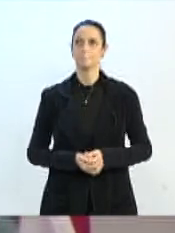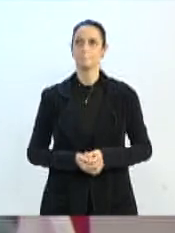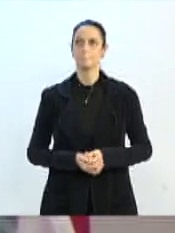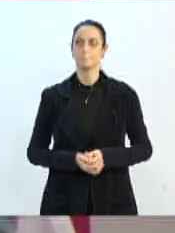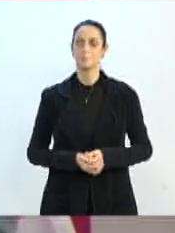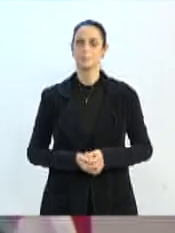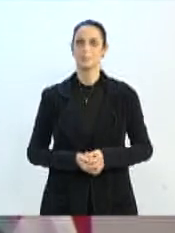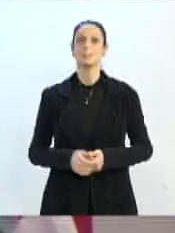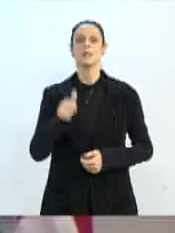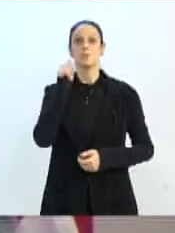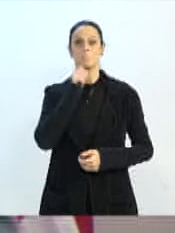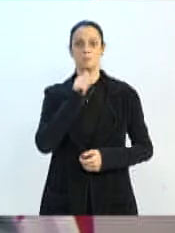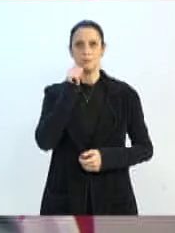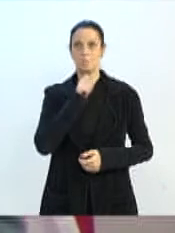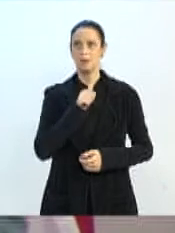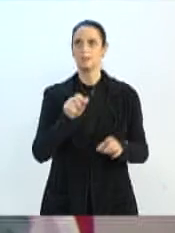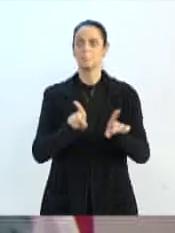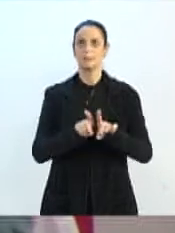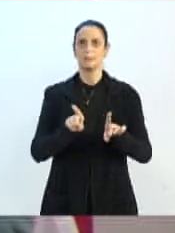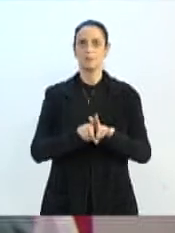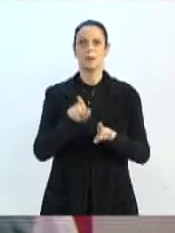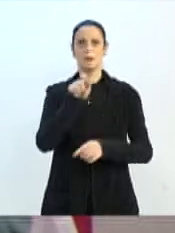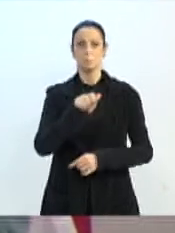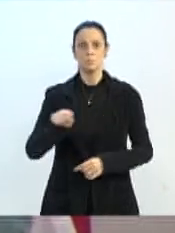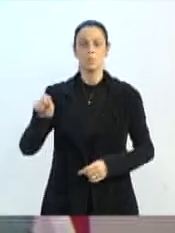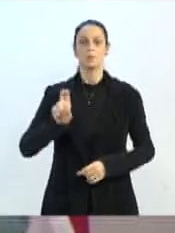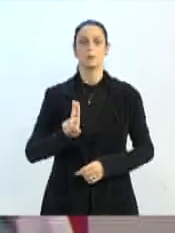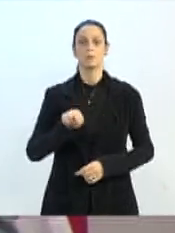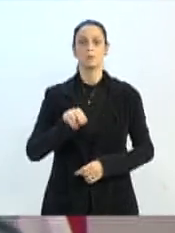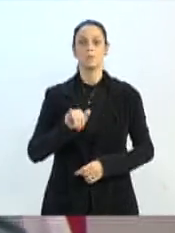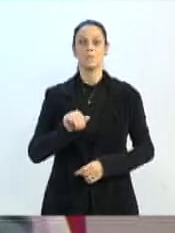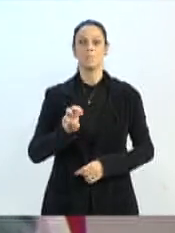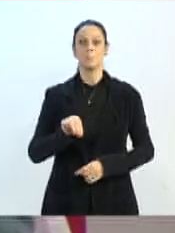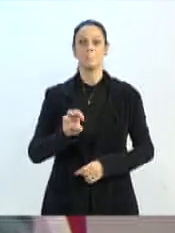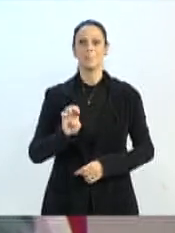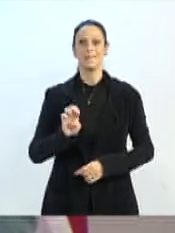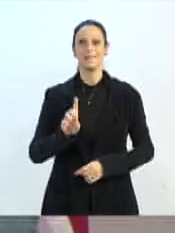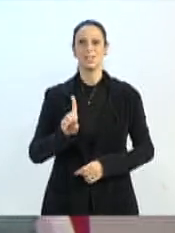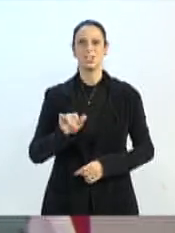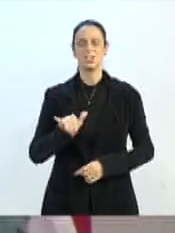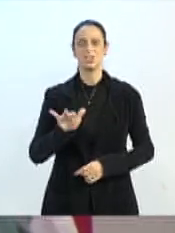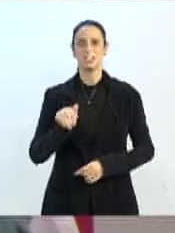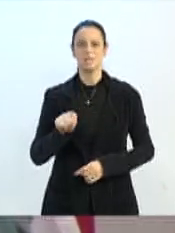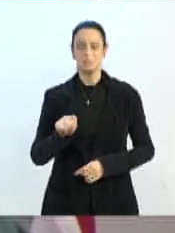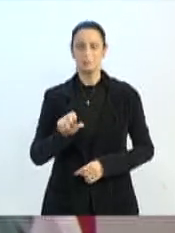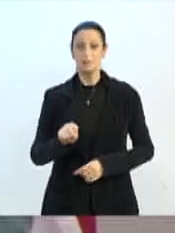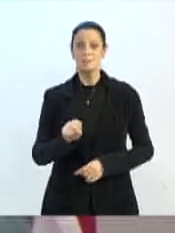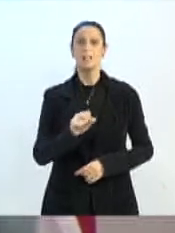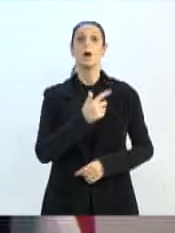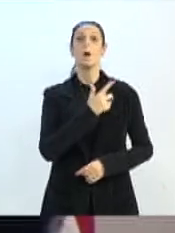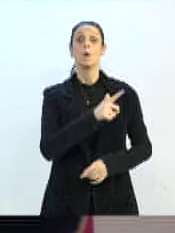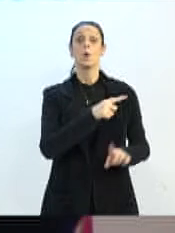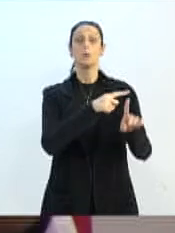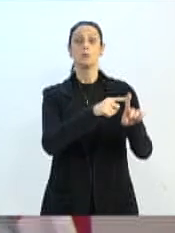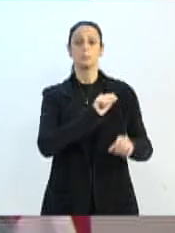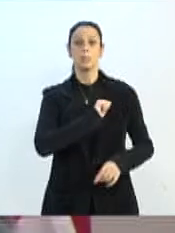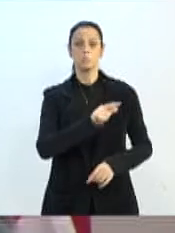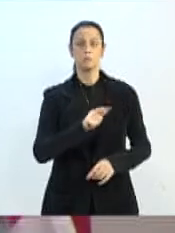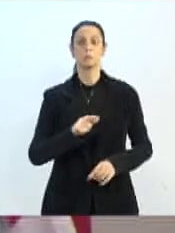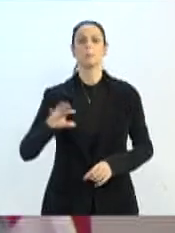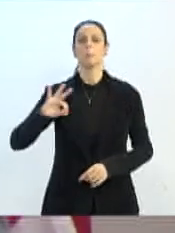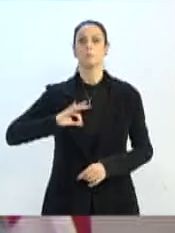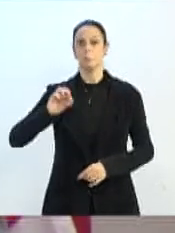Mulheres Unimedianas, a Associação das Mulheres Unimedianas, a Cruz Azul do Brasil, a Polícia Militar, todas vão estar